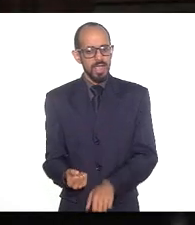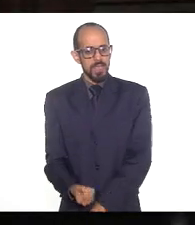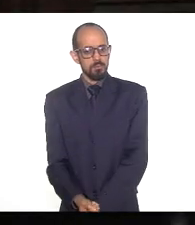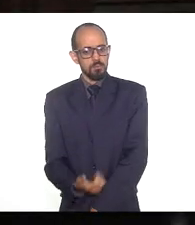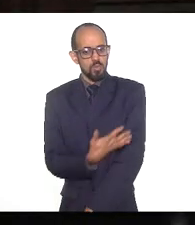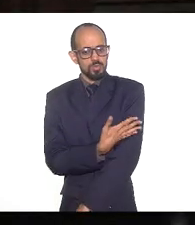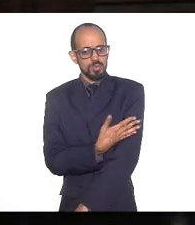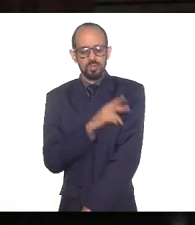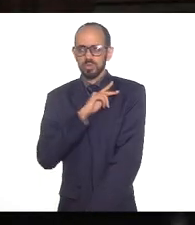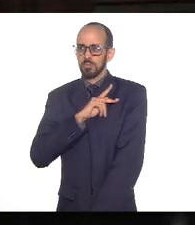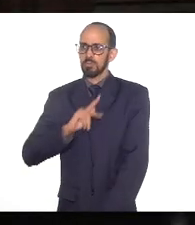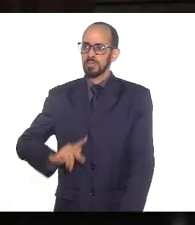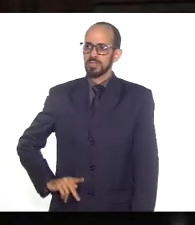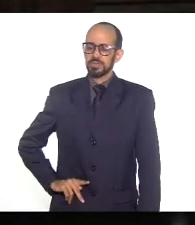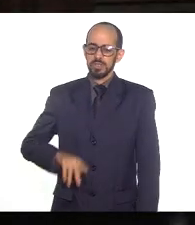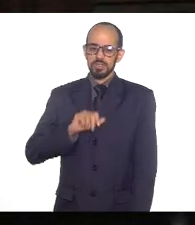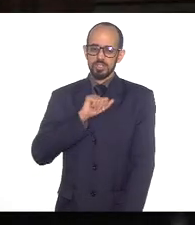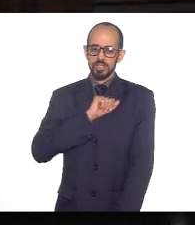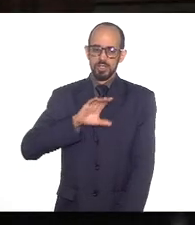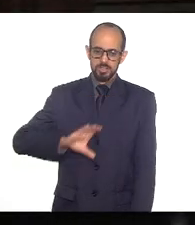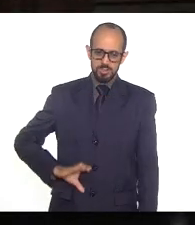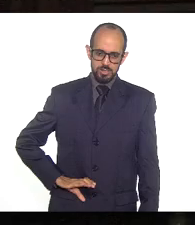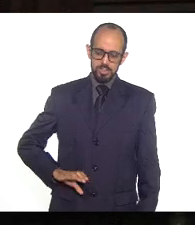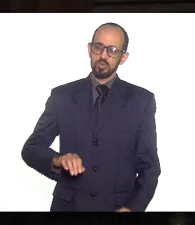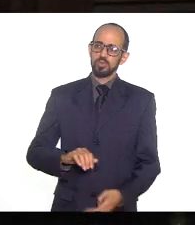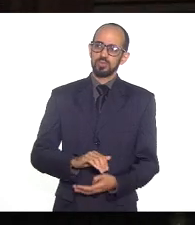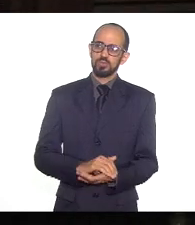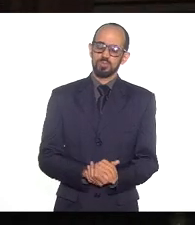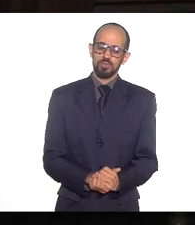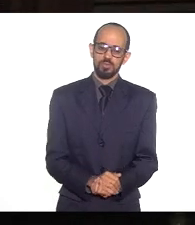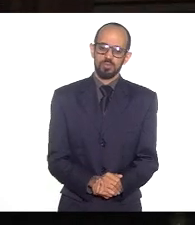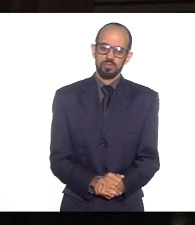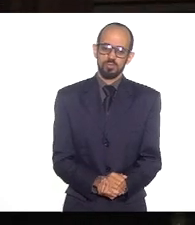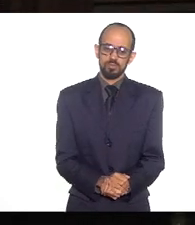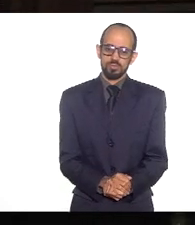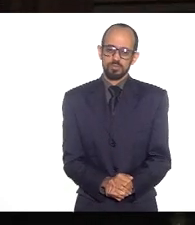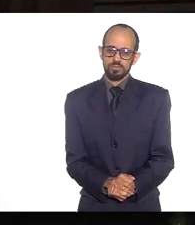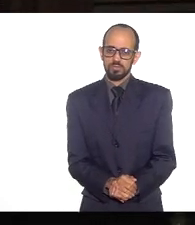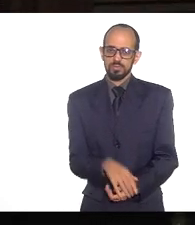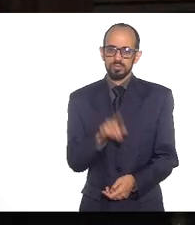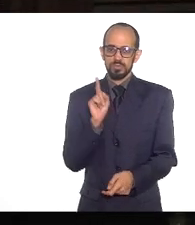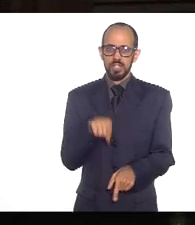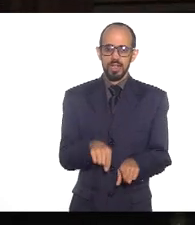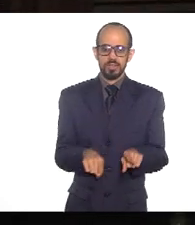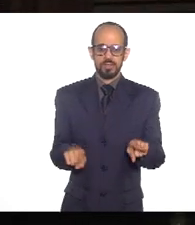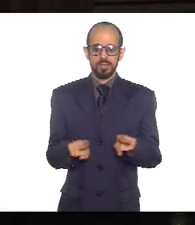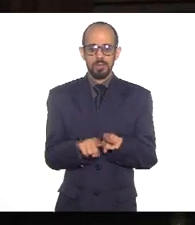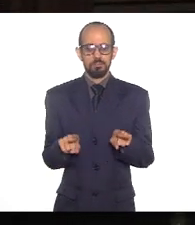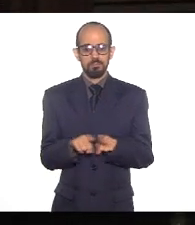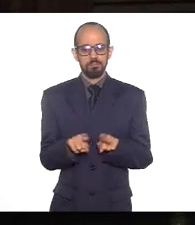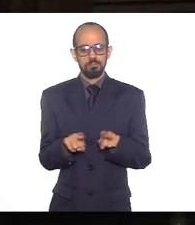como presidente o deputado André Ceciliano que é extremamente